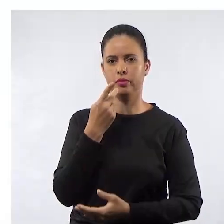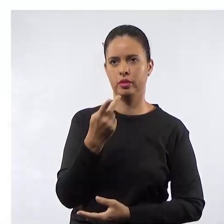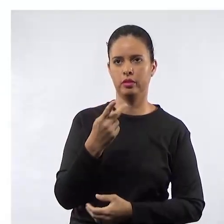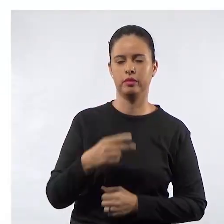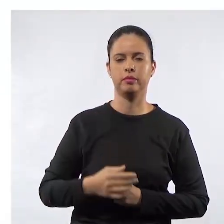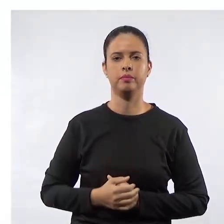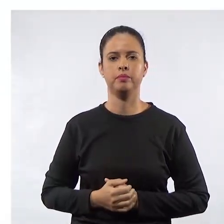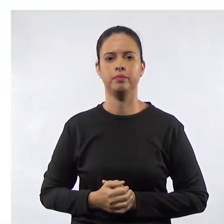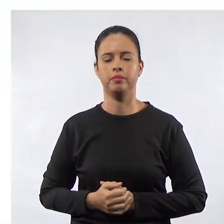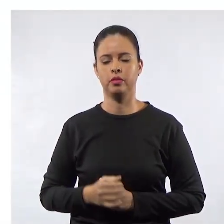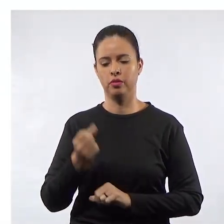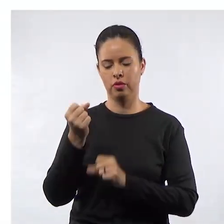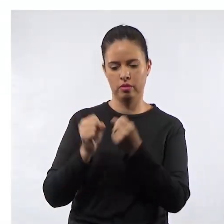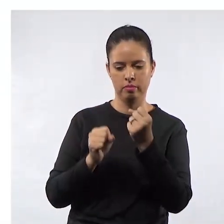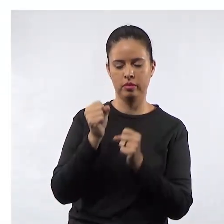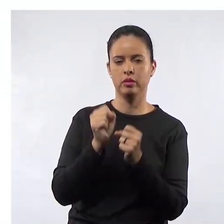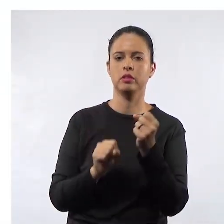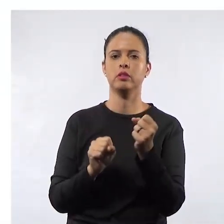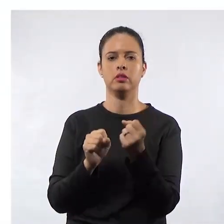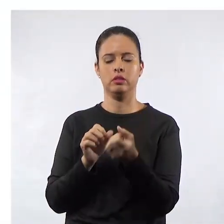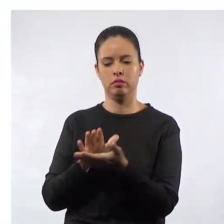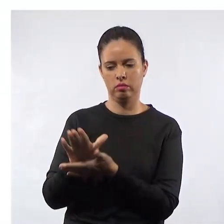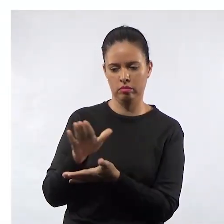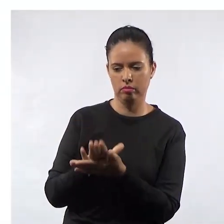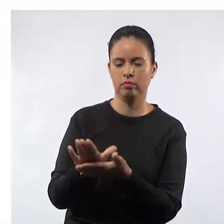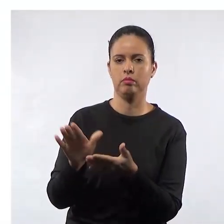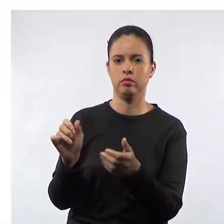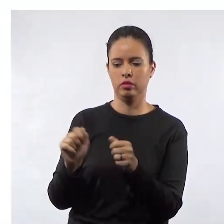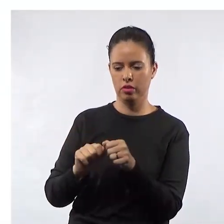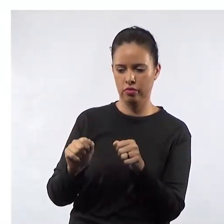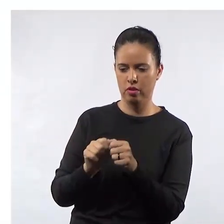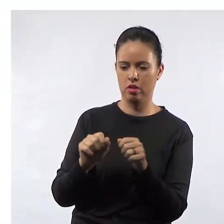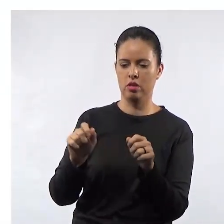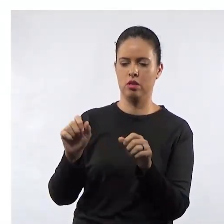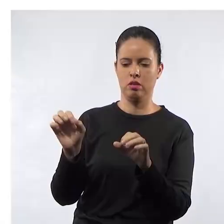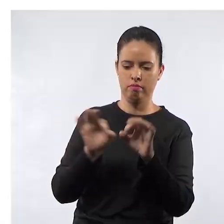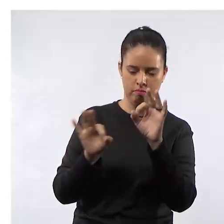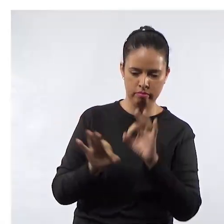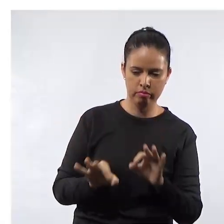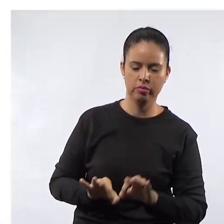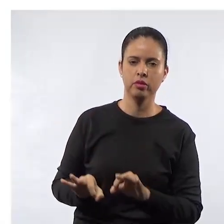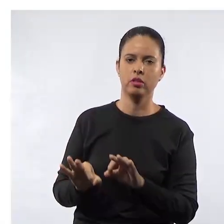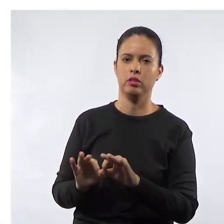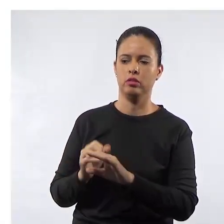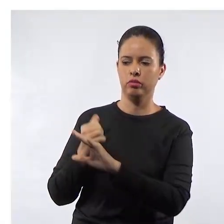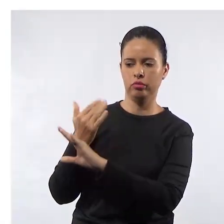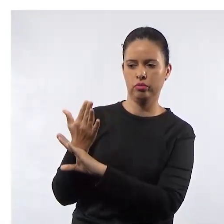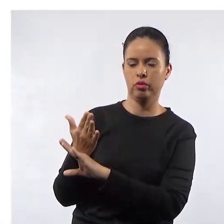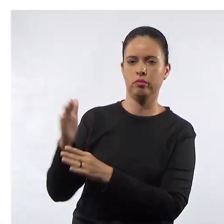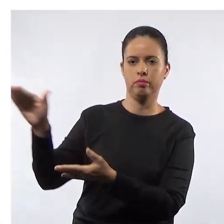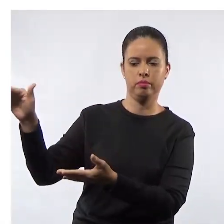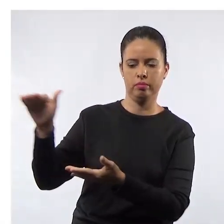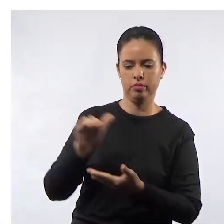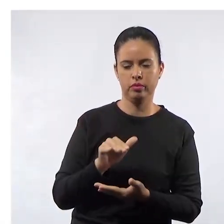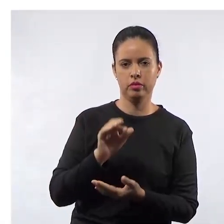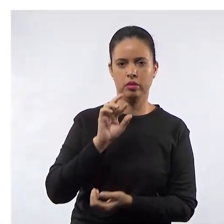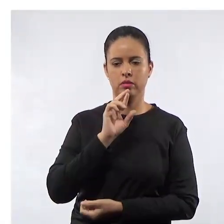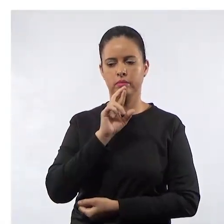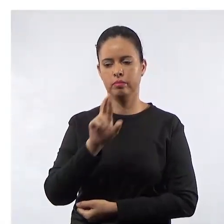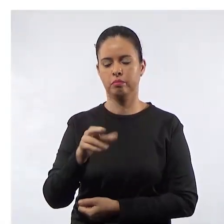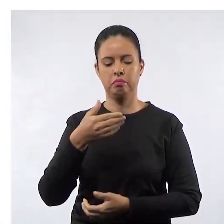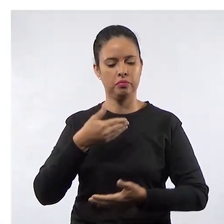ó. O fabricante, o produtor, o construtor nacional ou estrangeiro e o importador